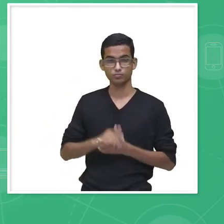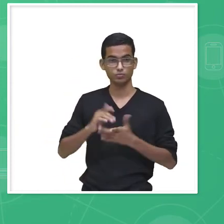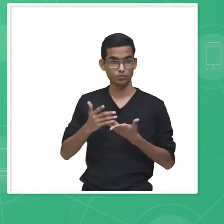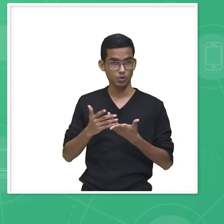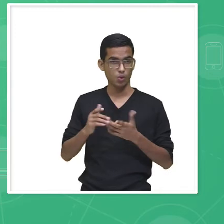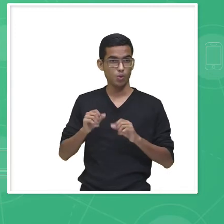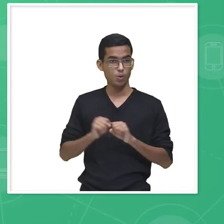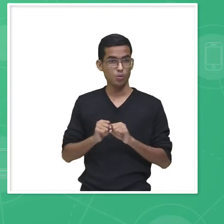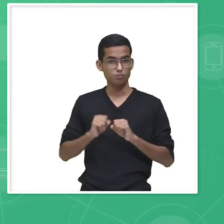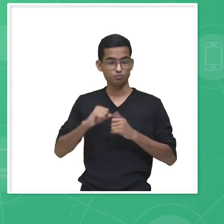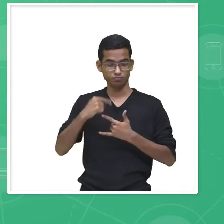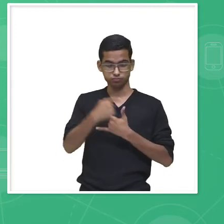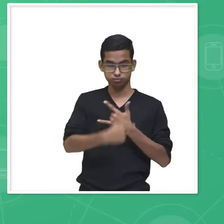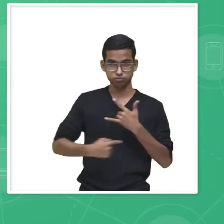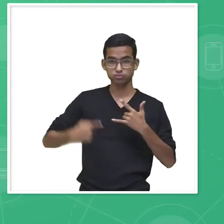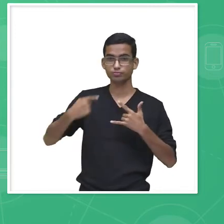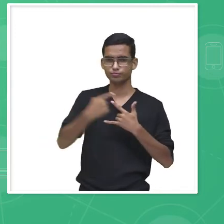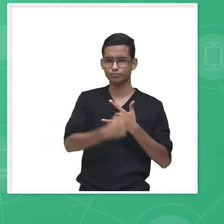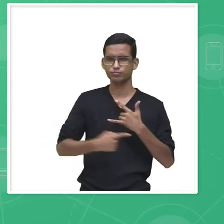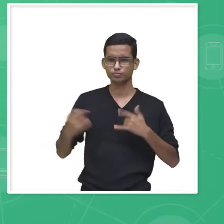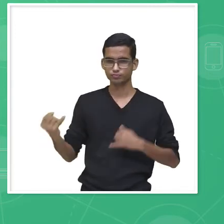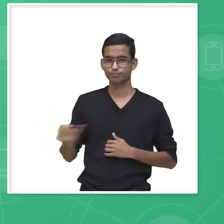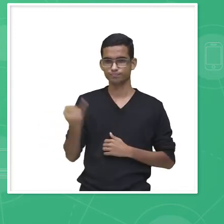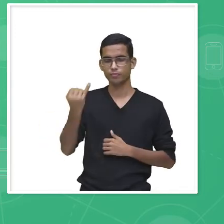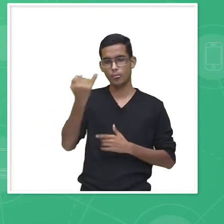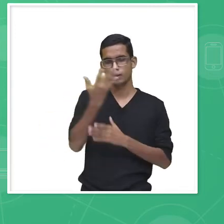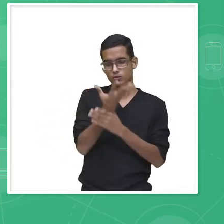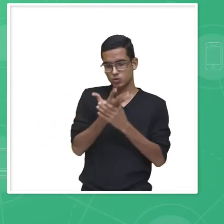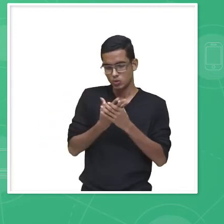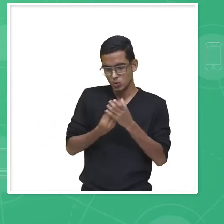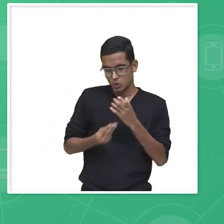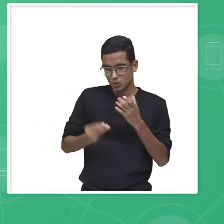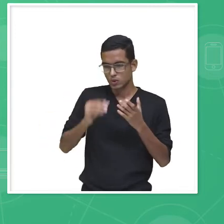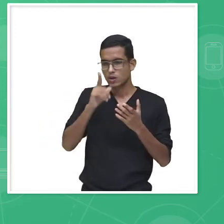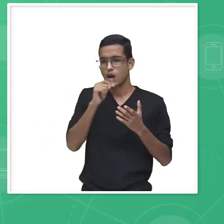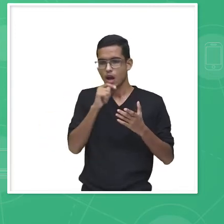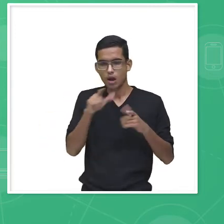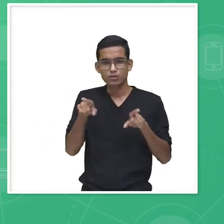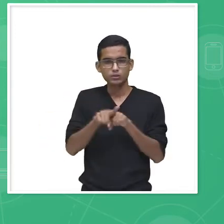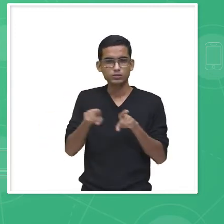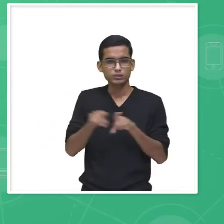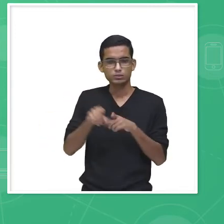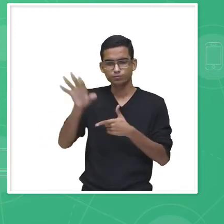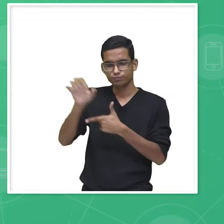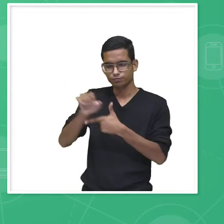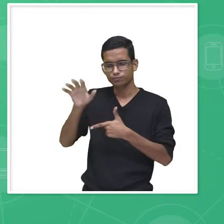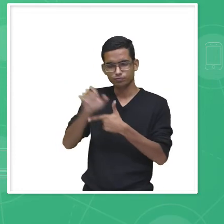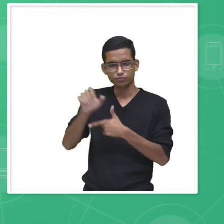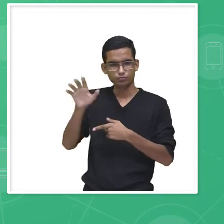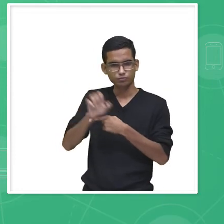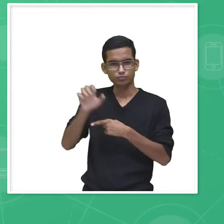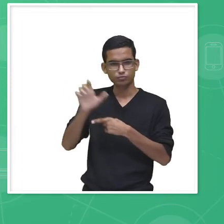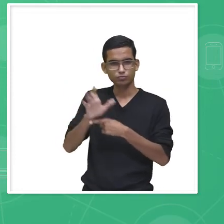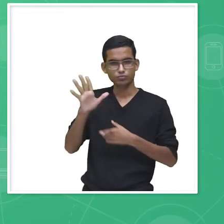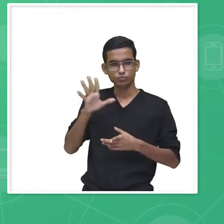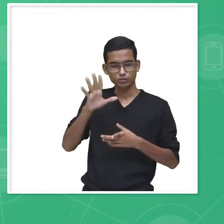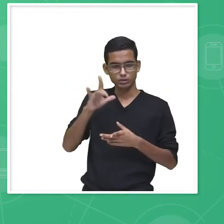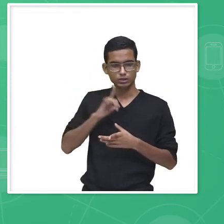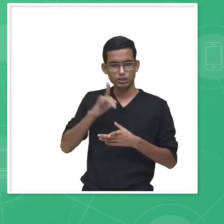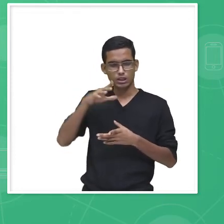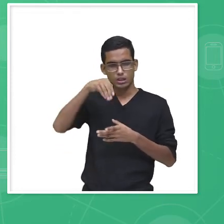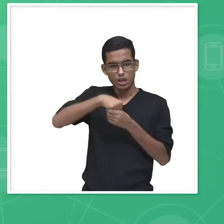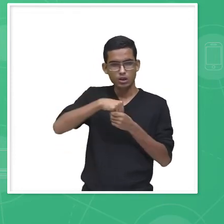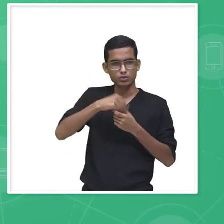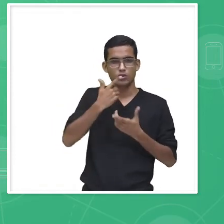urinário né ele funciona basicamente para retirar o excesso de água e de sais minerais é de que estão em excesso no sangue